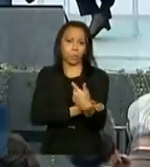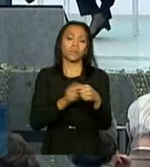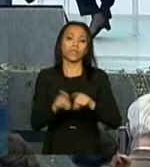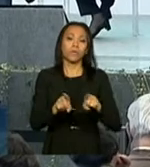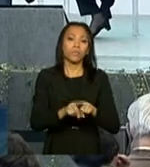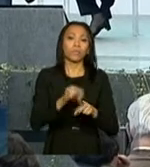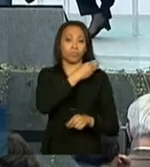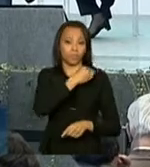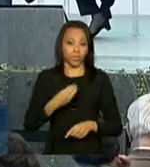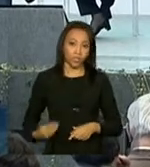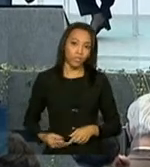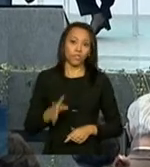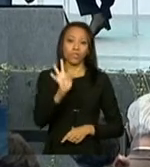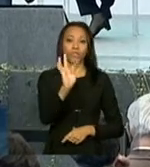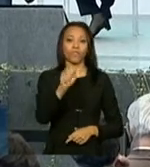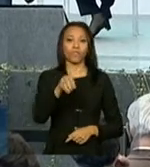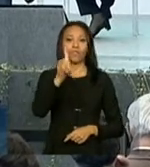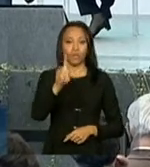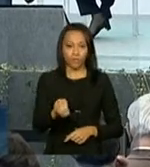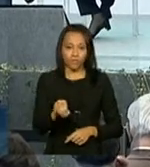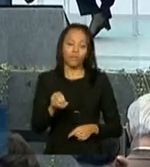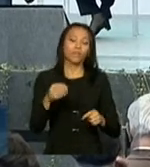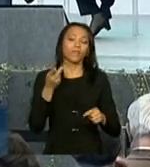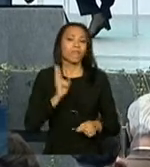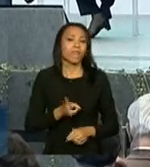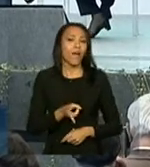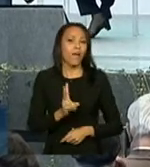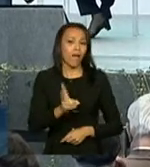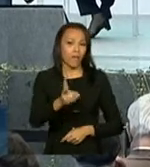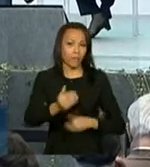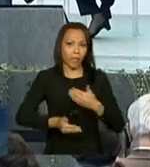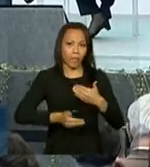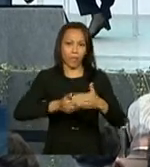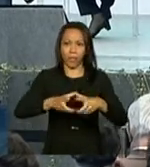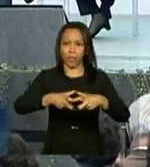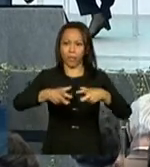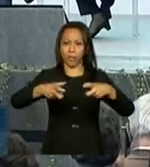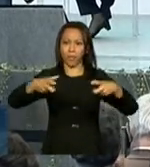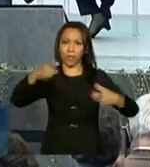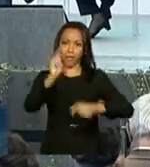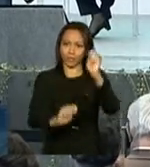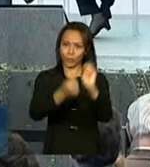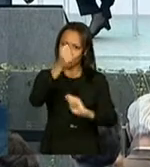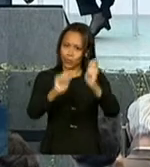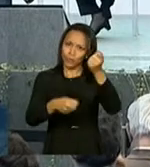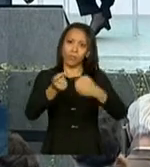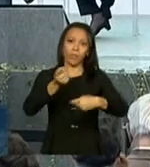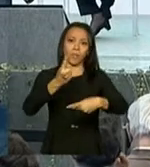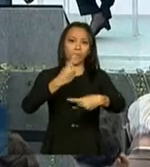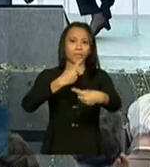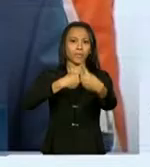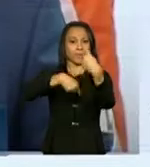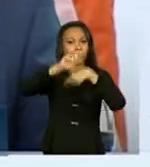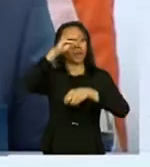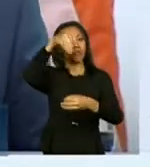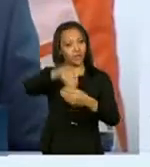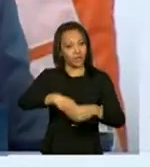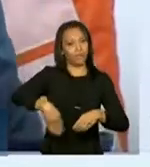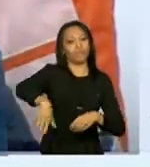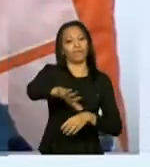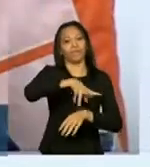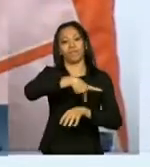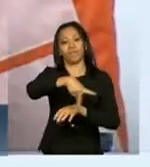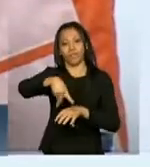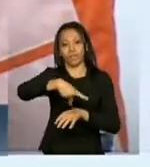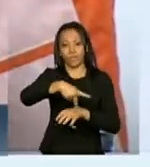Fernando Pimentel, para que nós tenhamos cada vez mais a indústria florescente, a indústria próspera no nosso país. E